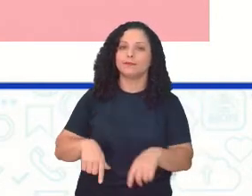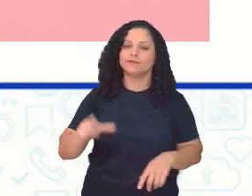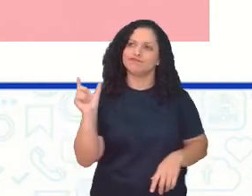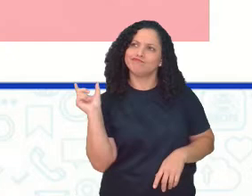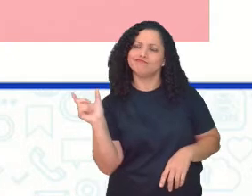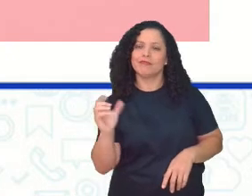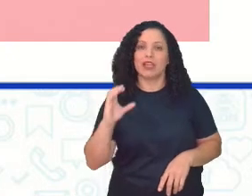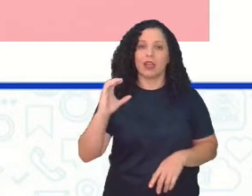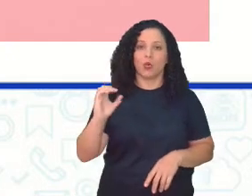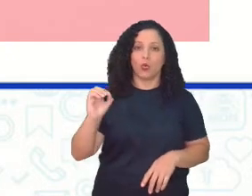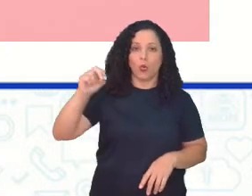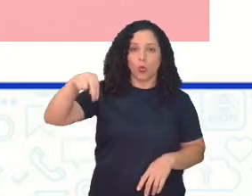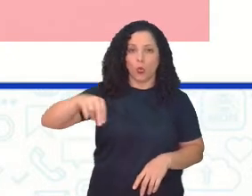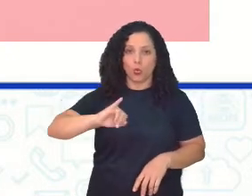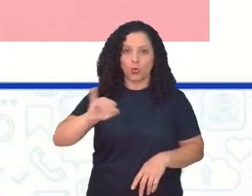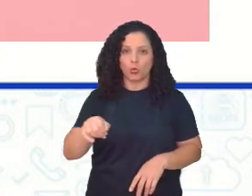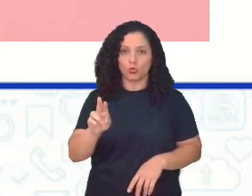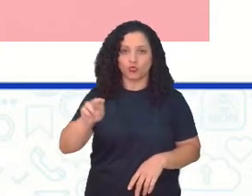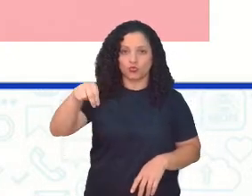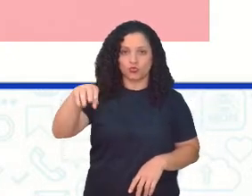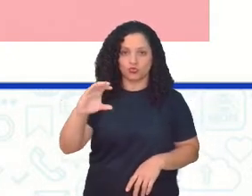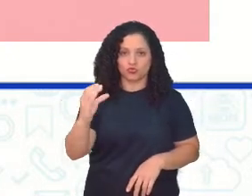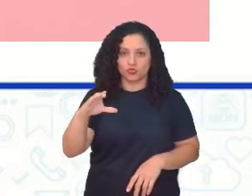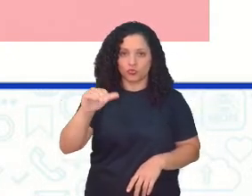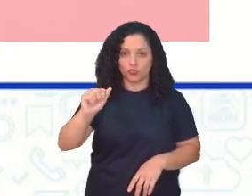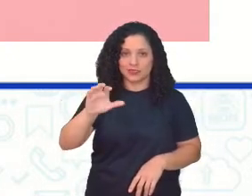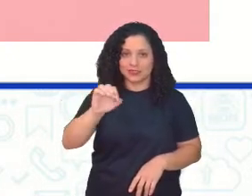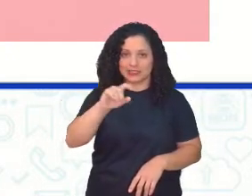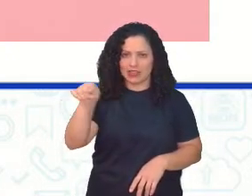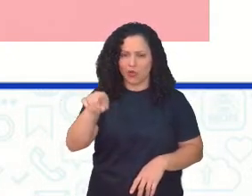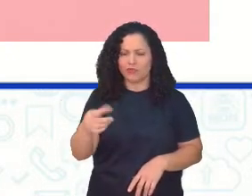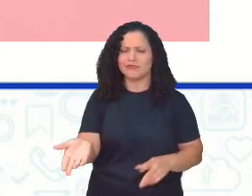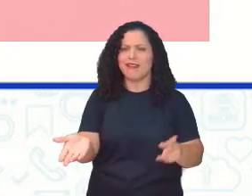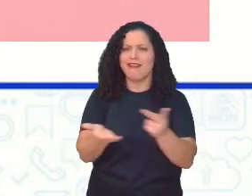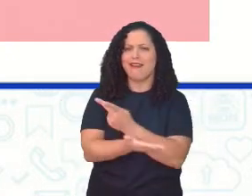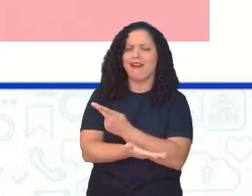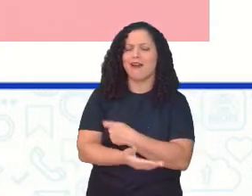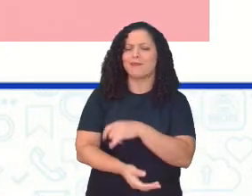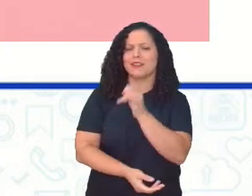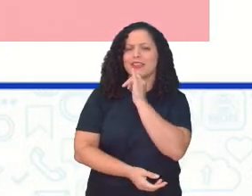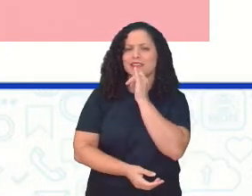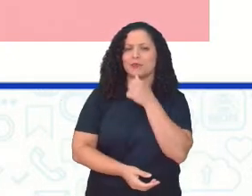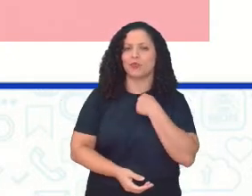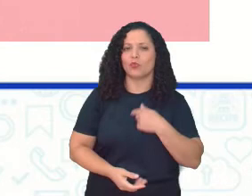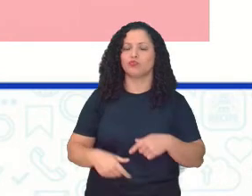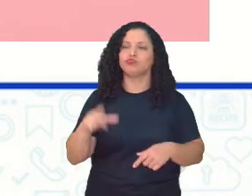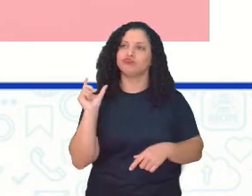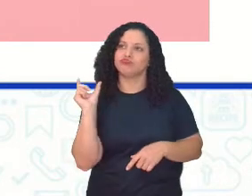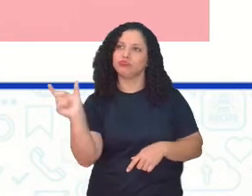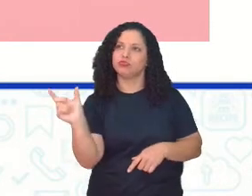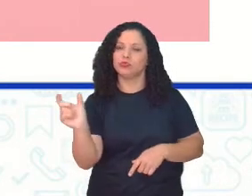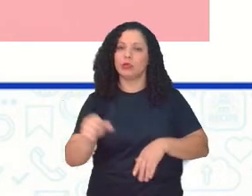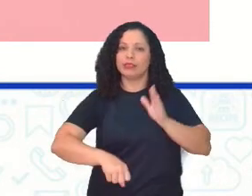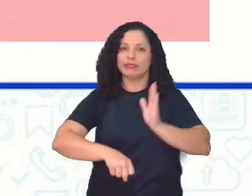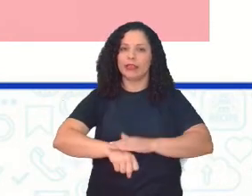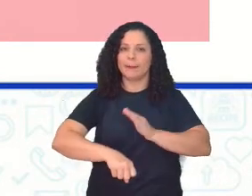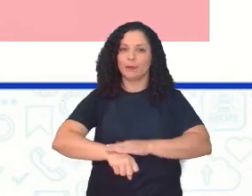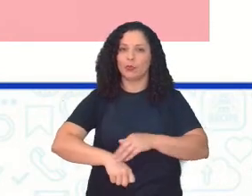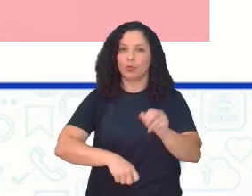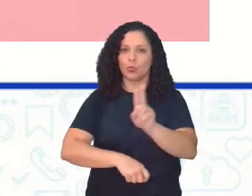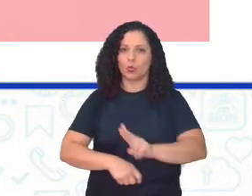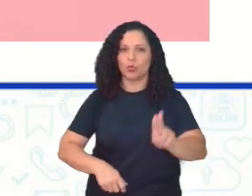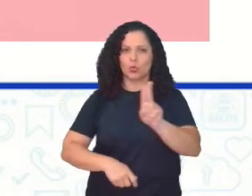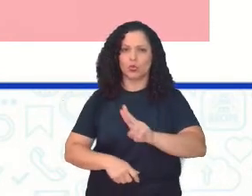parece insuportável, mas se a gente erra uma conjunção, por exemplo, eu queria dar uma ideia de tempo e eu uso uma